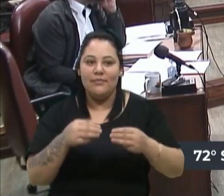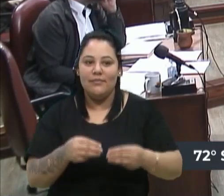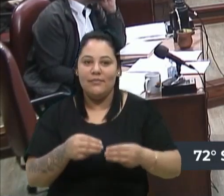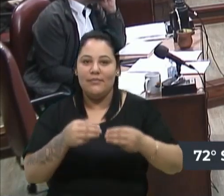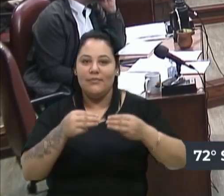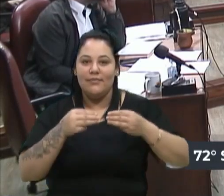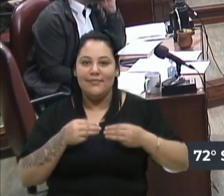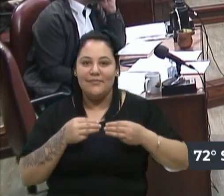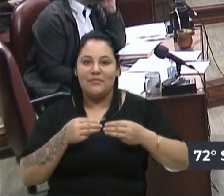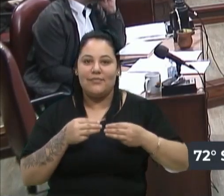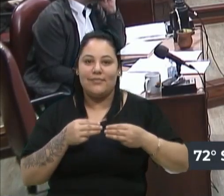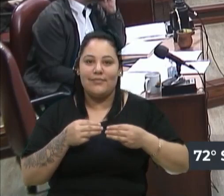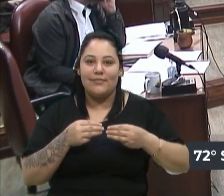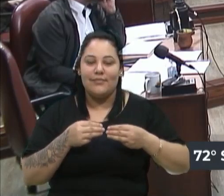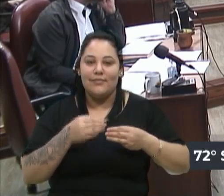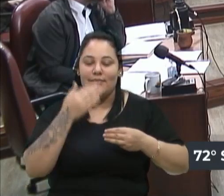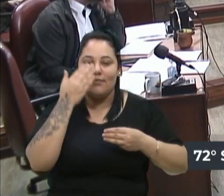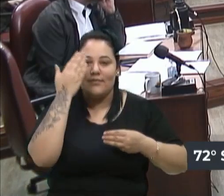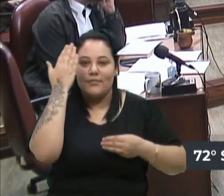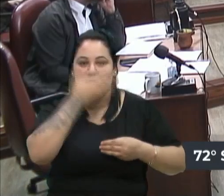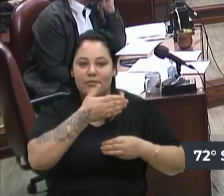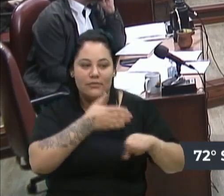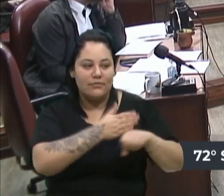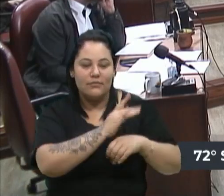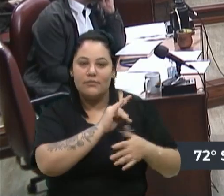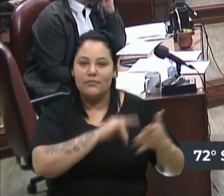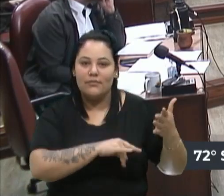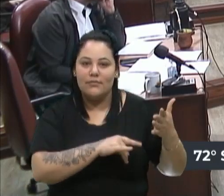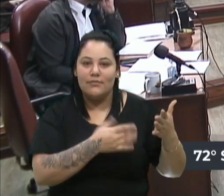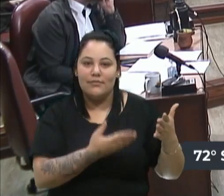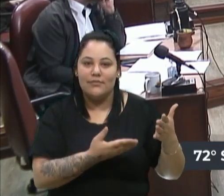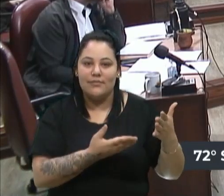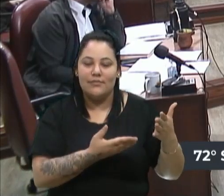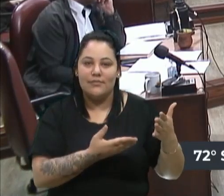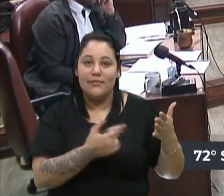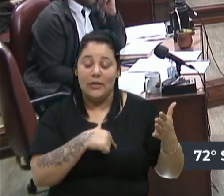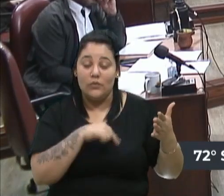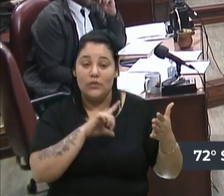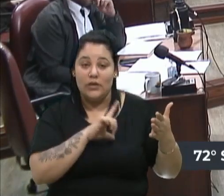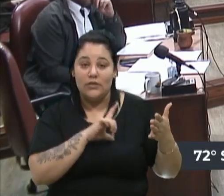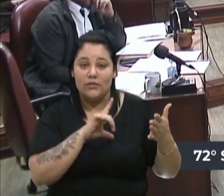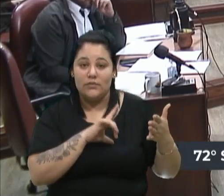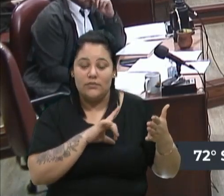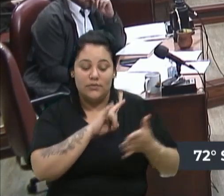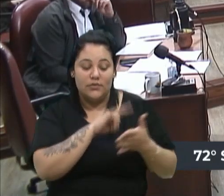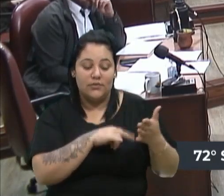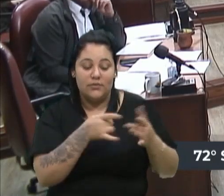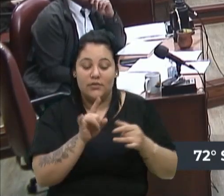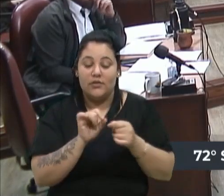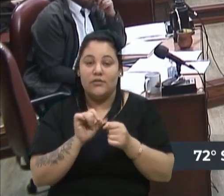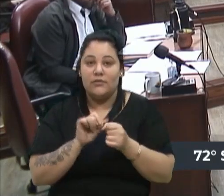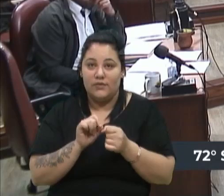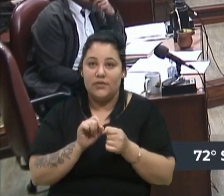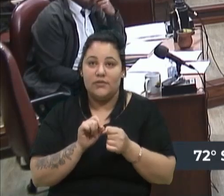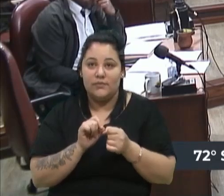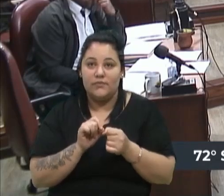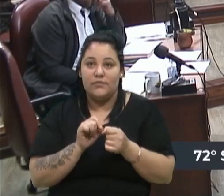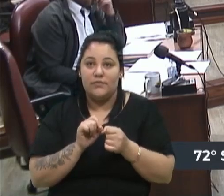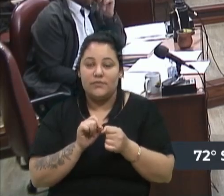possível que essa casa aprove esse parecer. Eu estou com o parecer aqui, que então foi feito pelo assessor